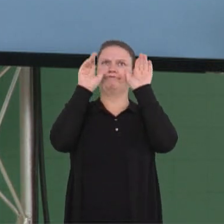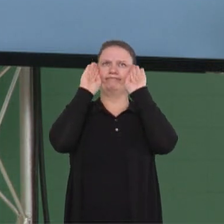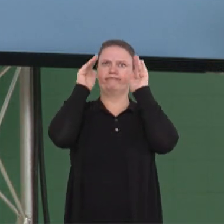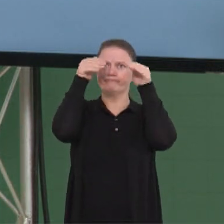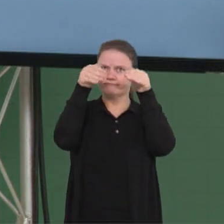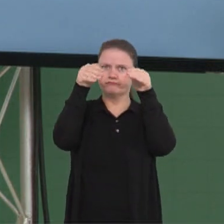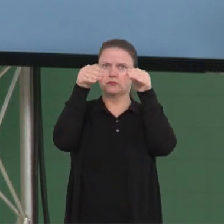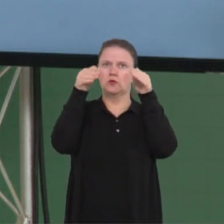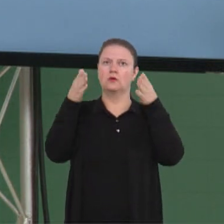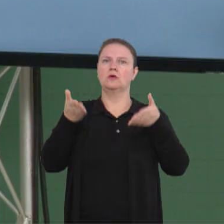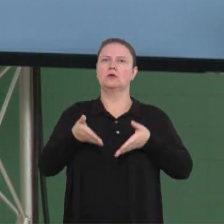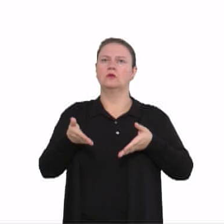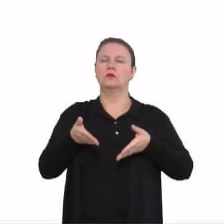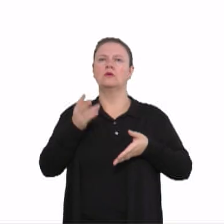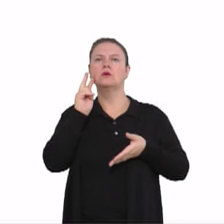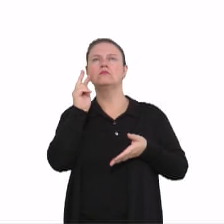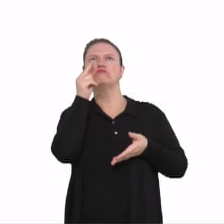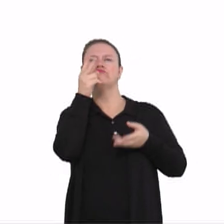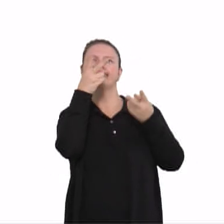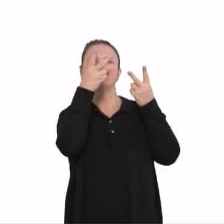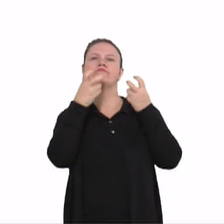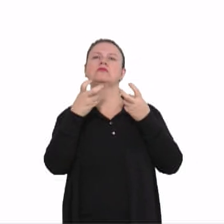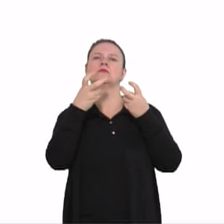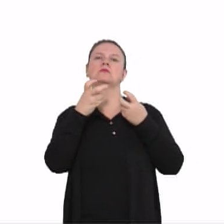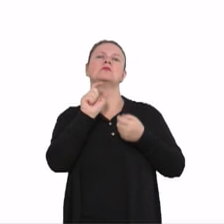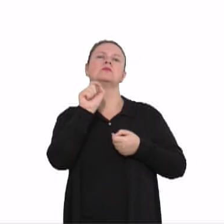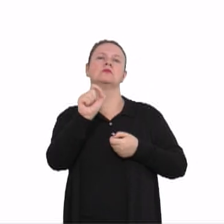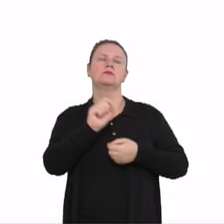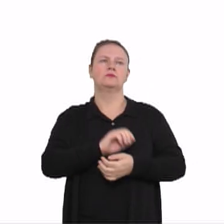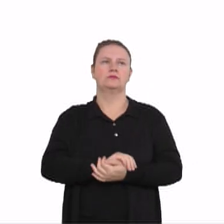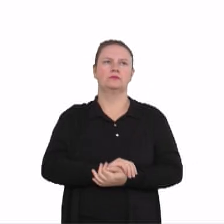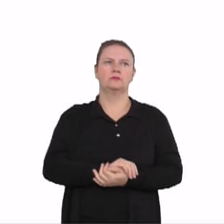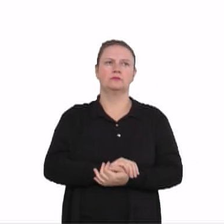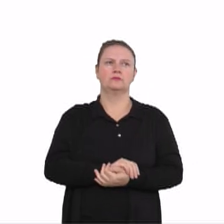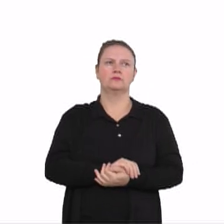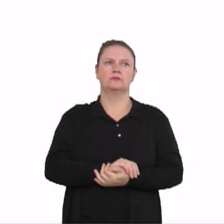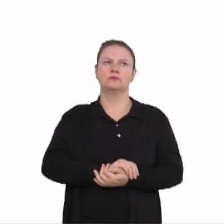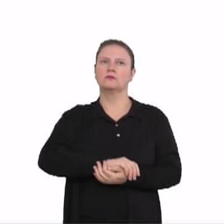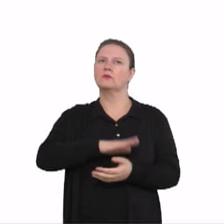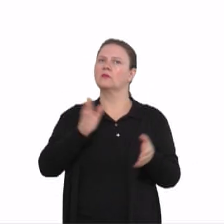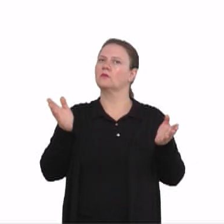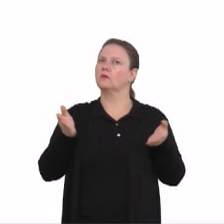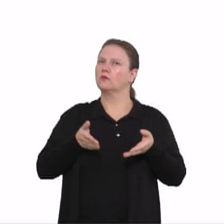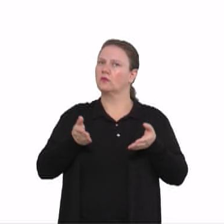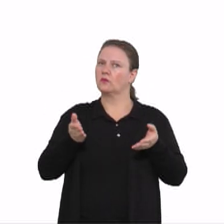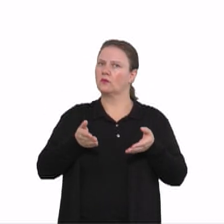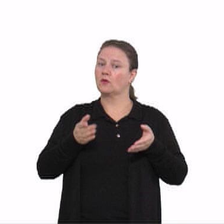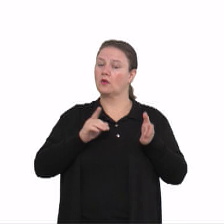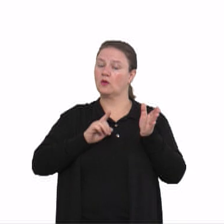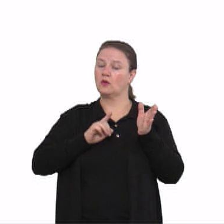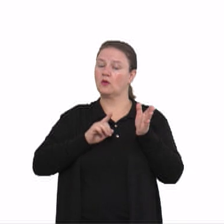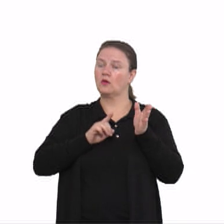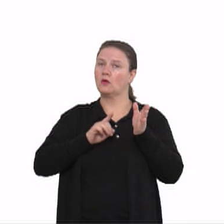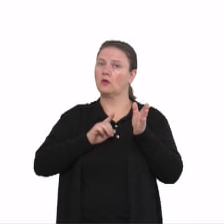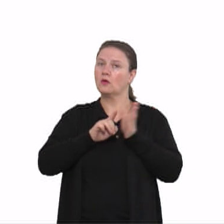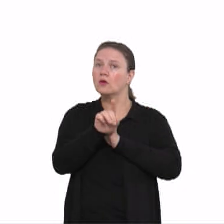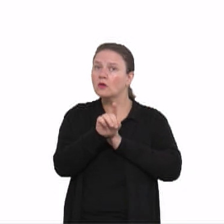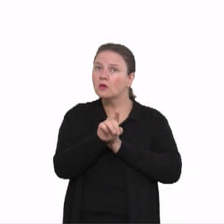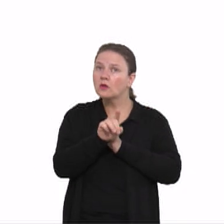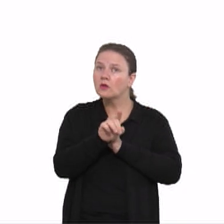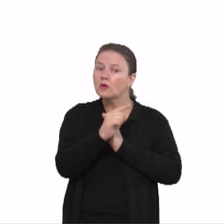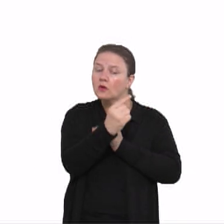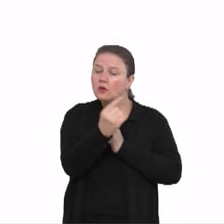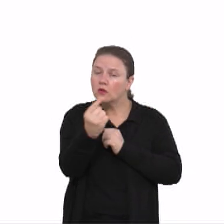segundo quadrinho deu uma olhada aqui ó separei aqui tá vendo assistir os meus doentes tem uma pergunta para a gente aqui ó